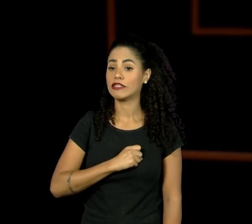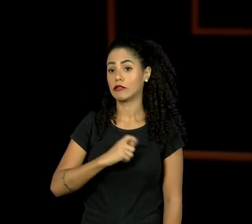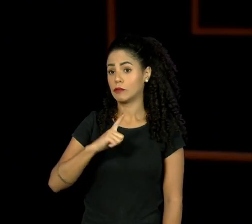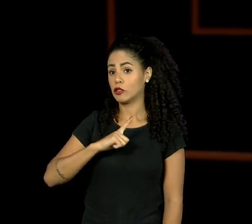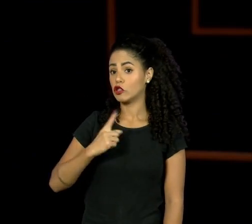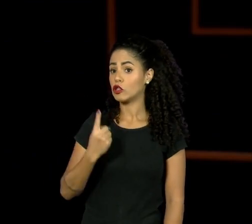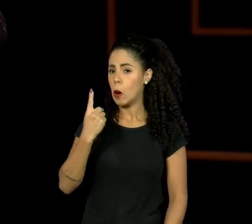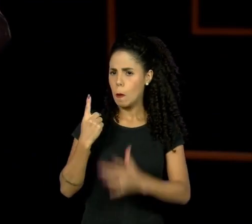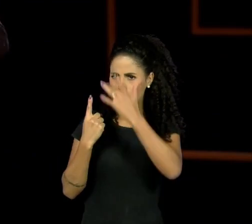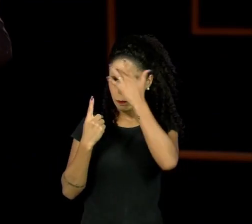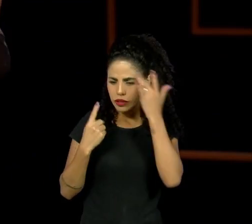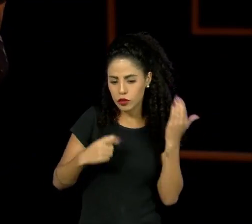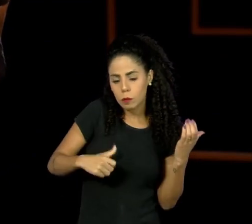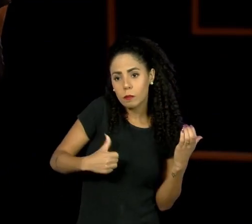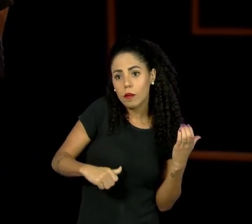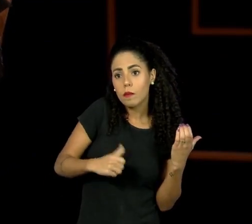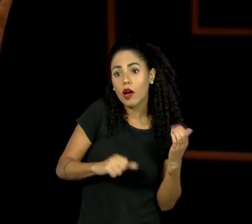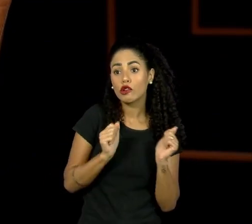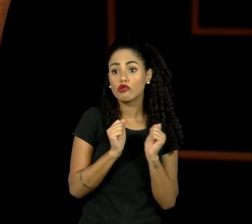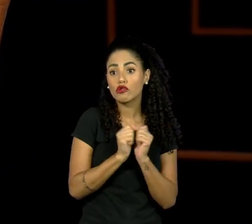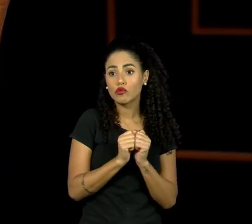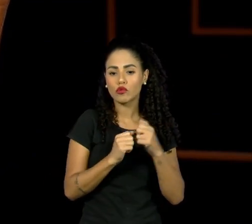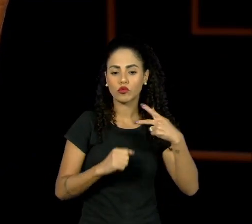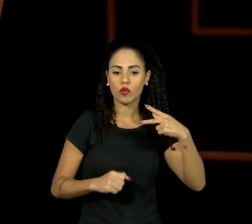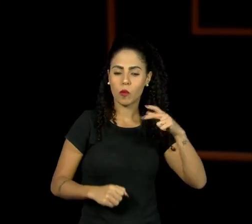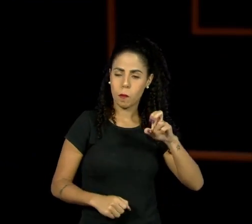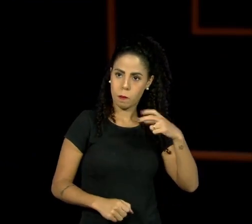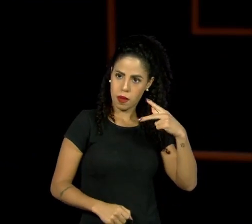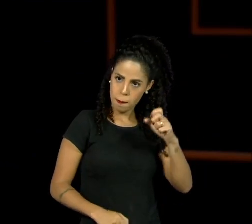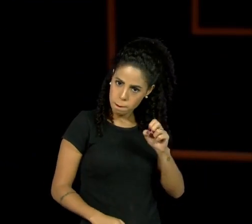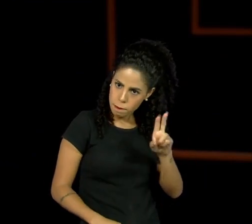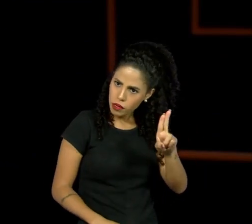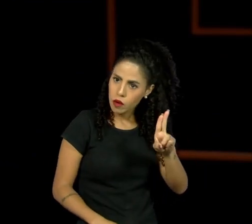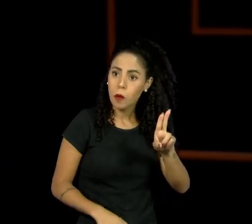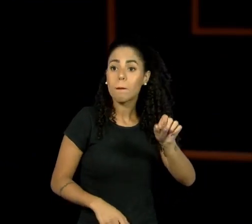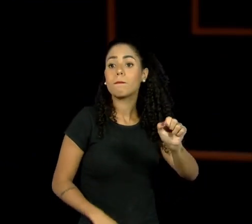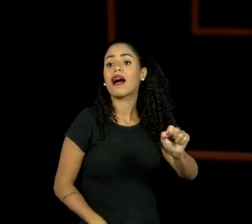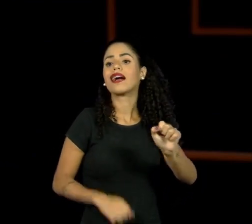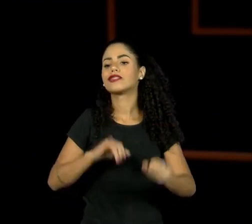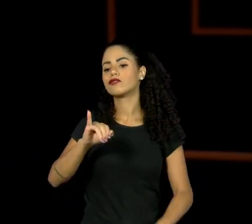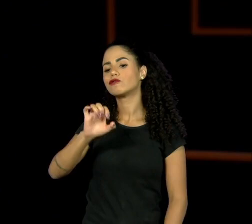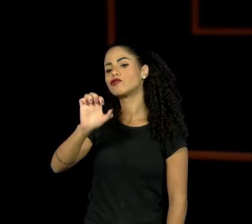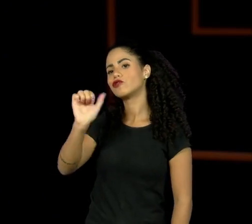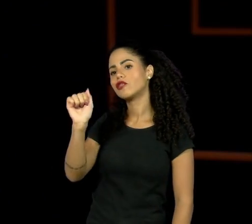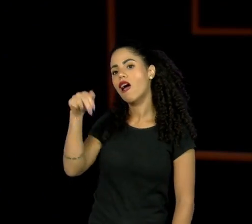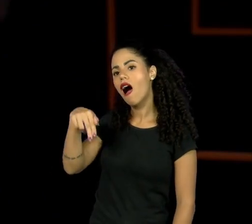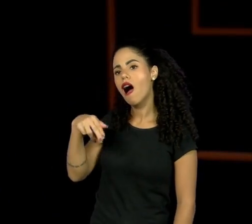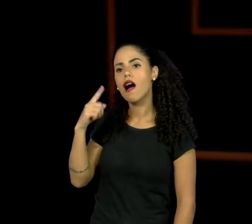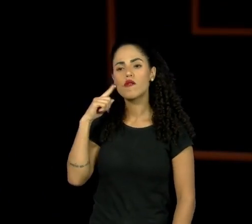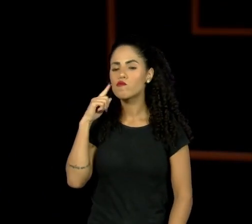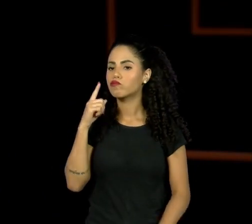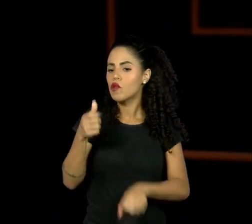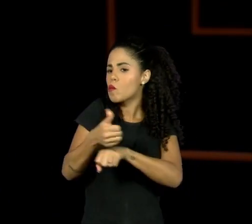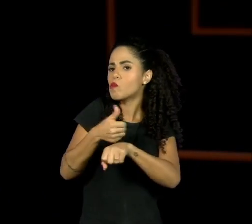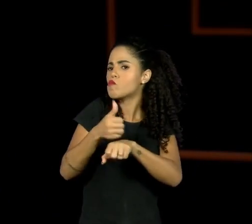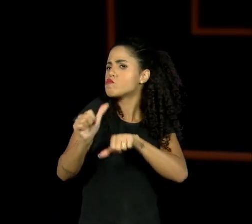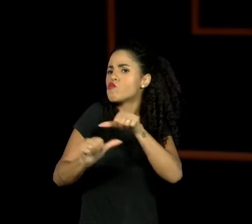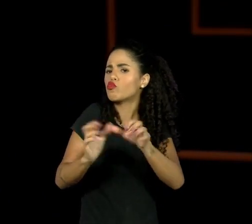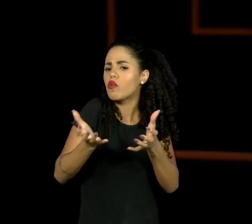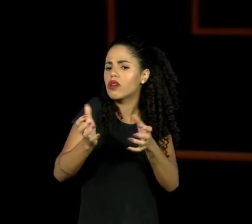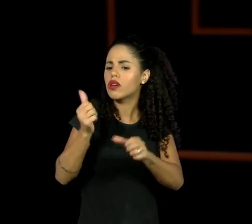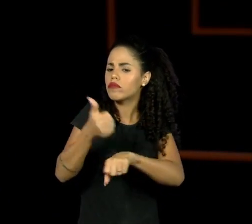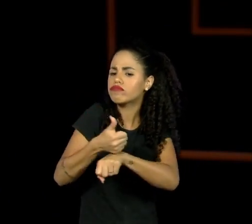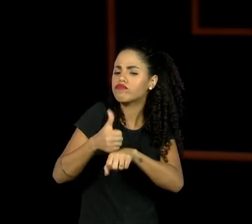que tocava com o Pepeu, quando o Pepeu chegou. E esse baixista, que era o Jean, ele resolveu mudar de profissão. Ele viu que